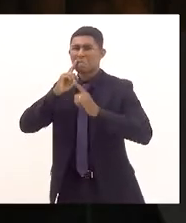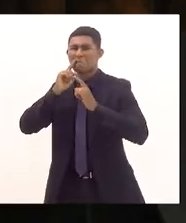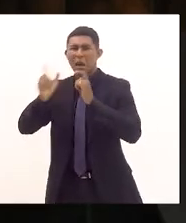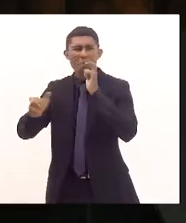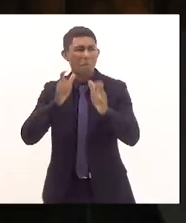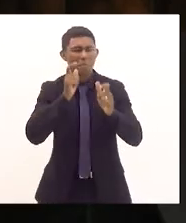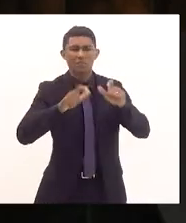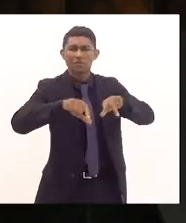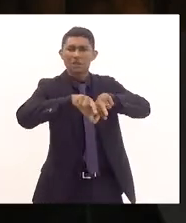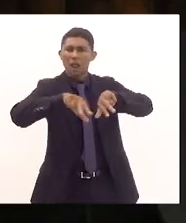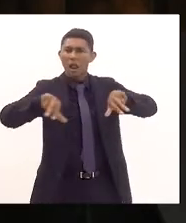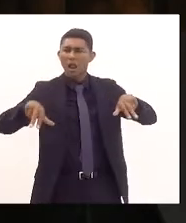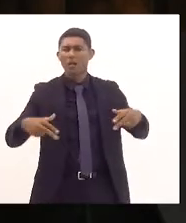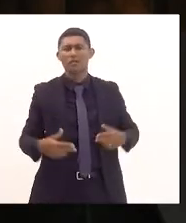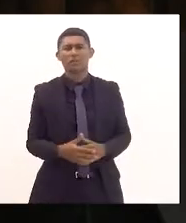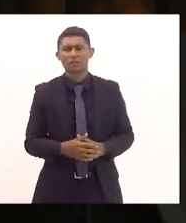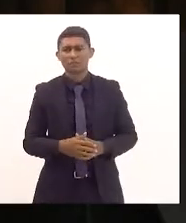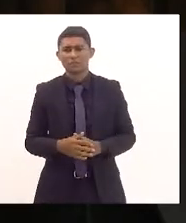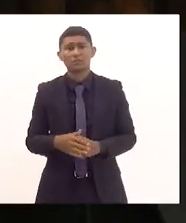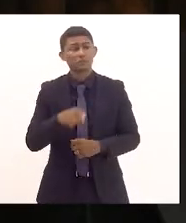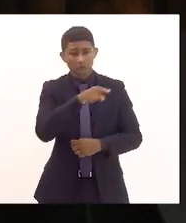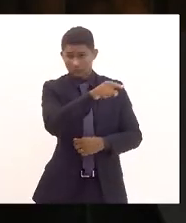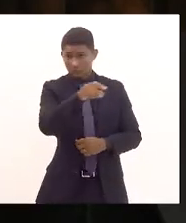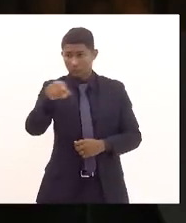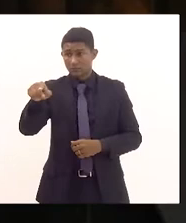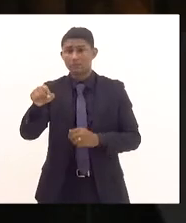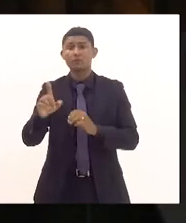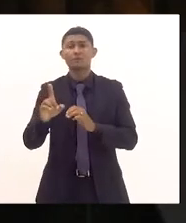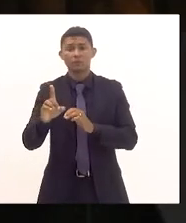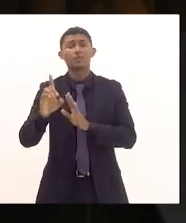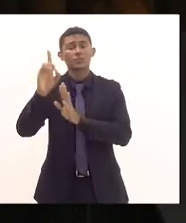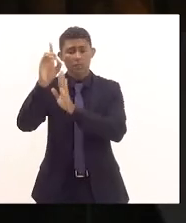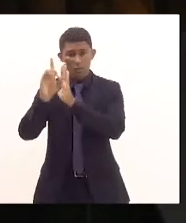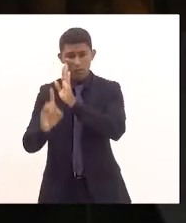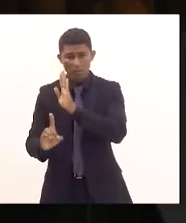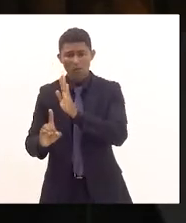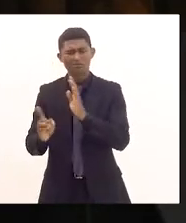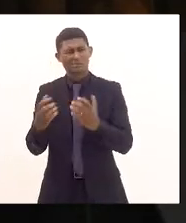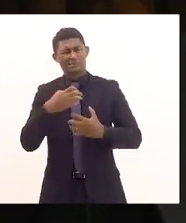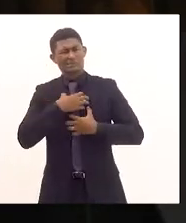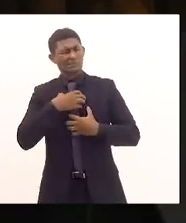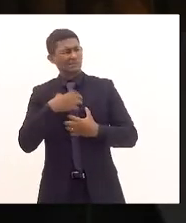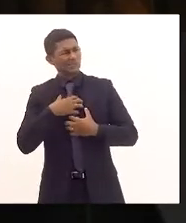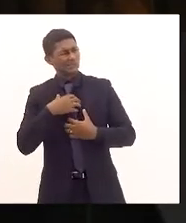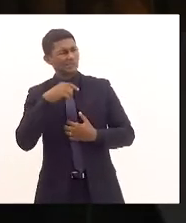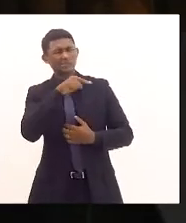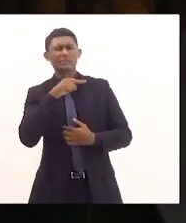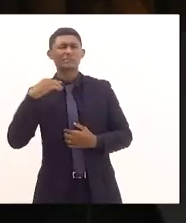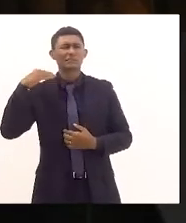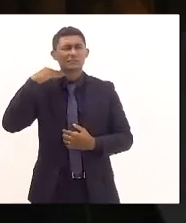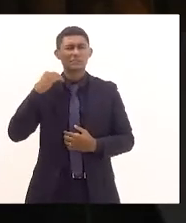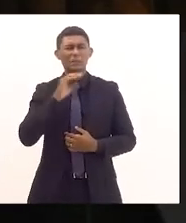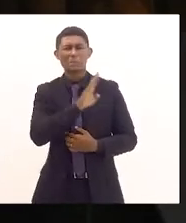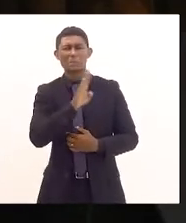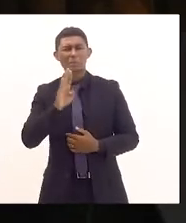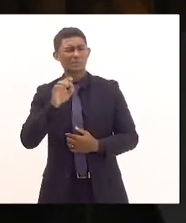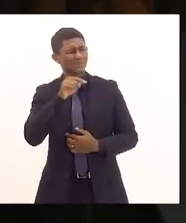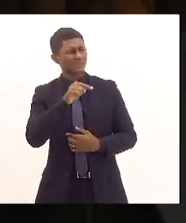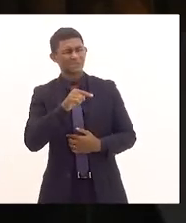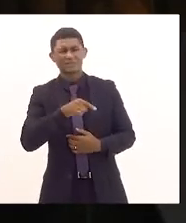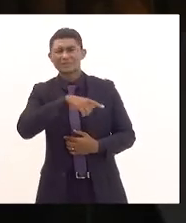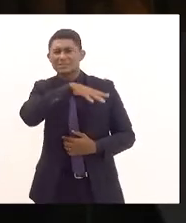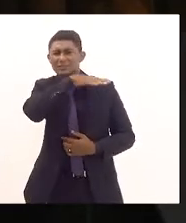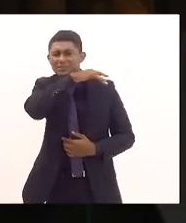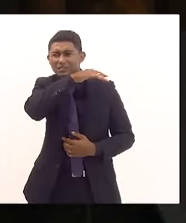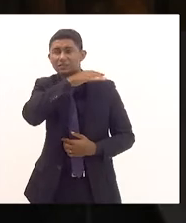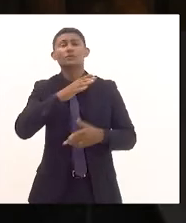conhecer que um diretor que não tenha tido uma experiência desagradável e o Banco do Brasil contra isso eu